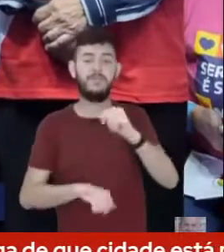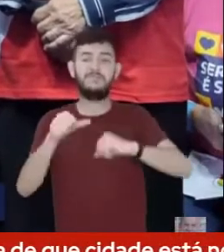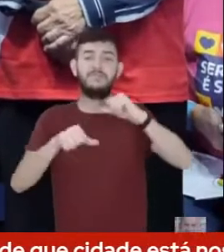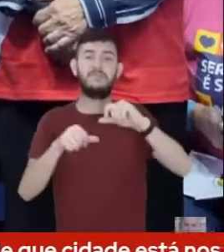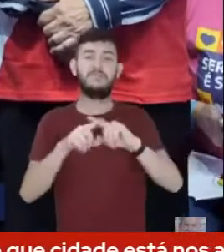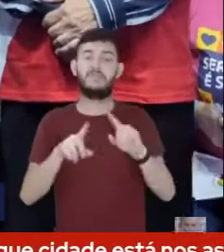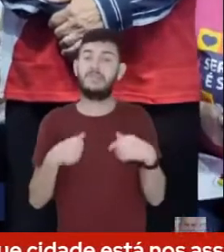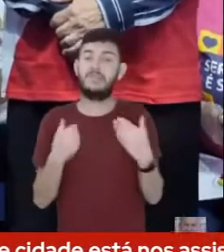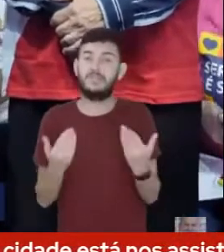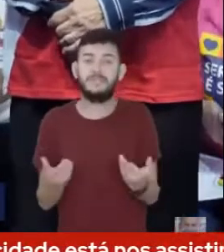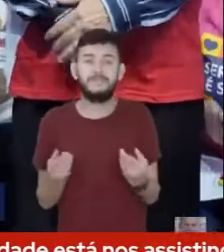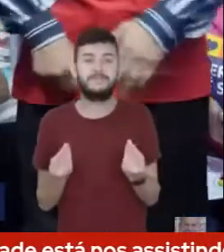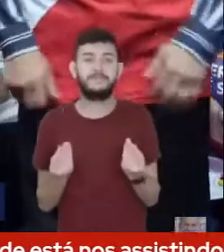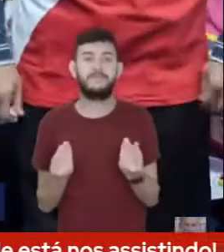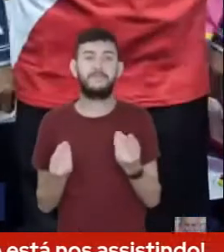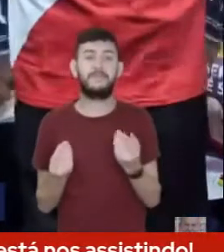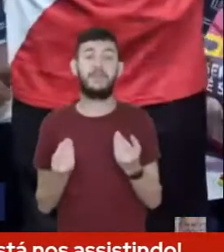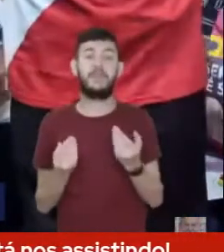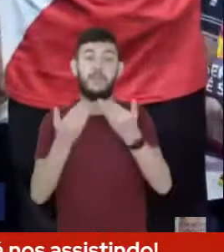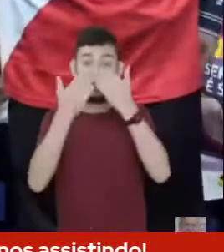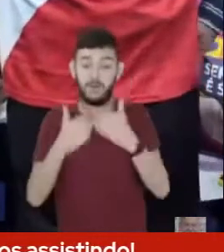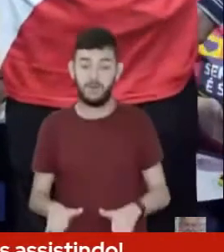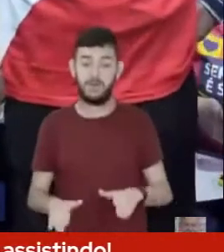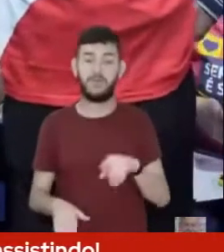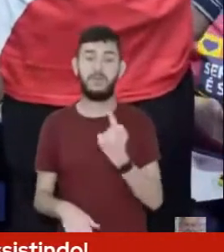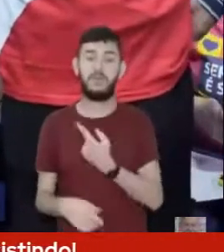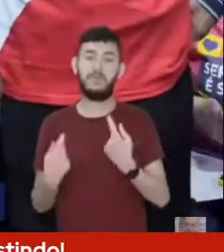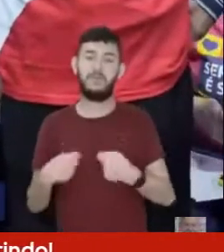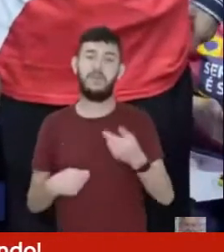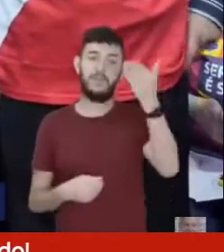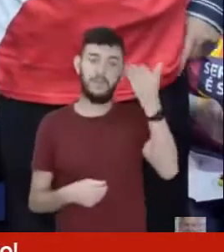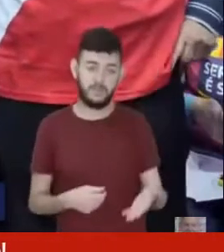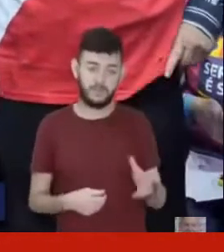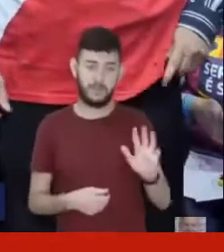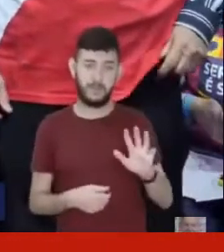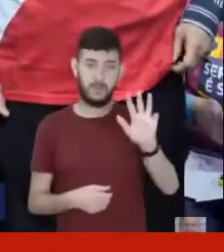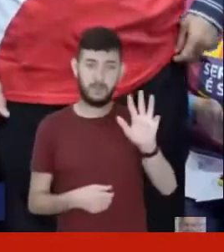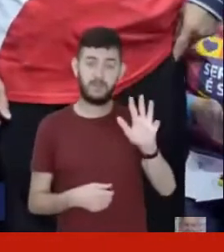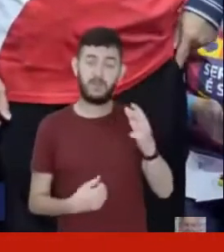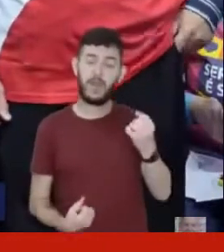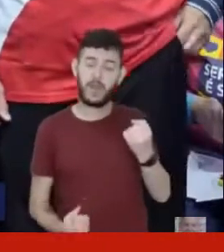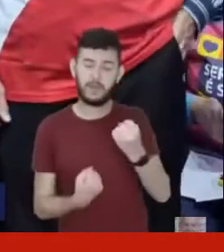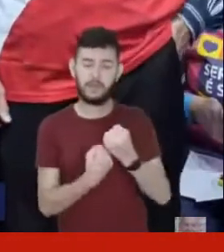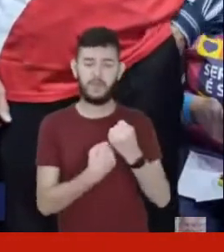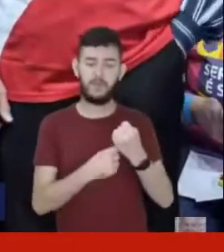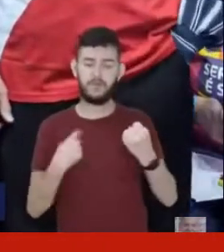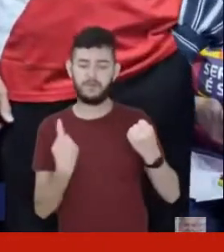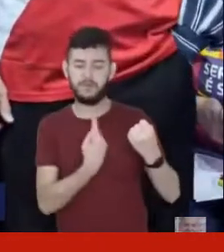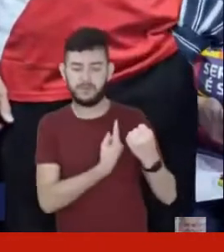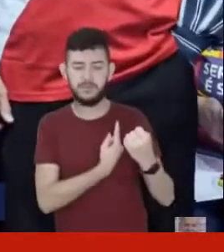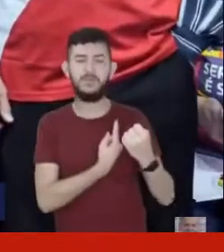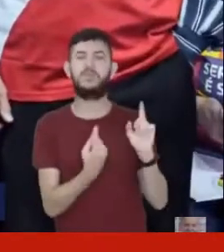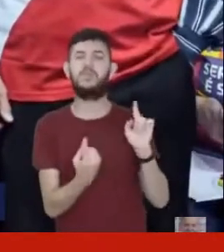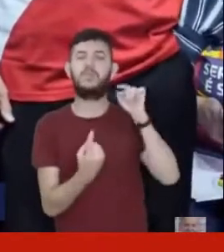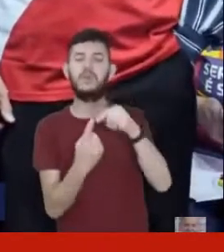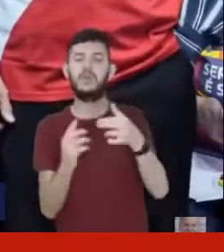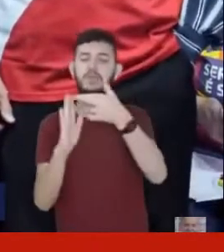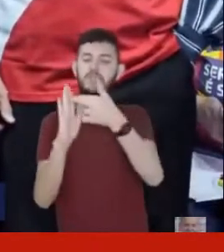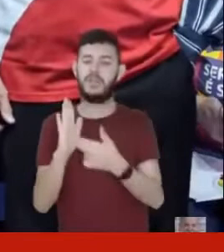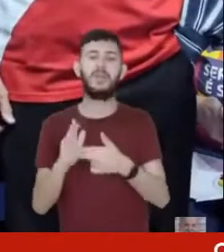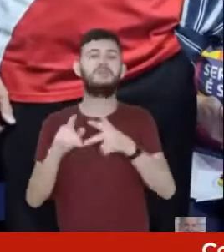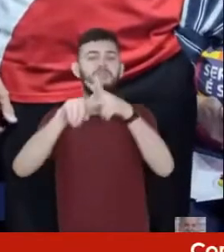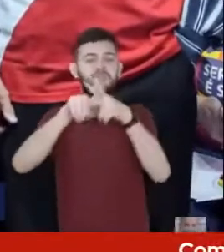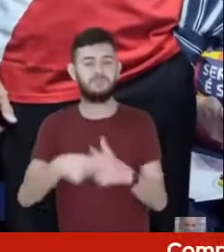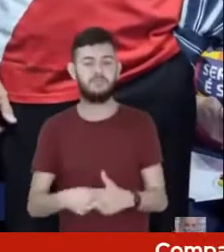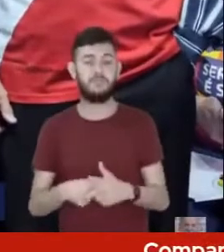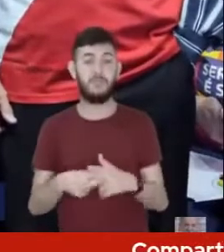trabalhadora, precisamos do seu apoio de corrigir todas essas maldades. Não a violência contra a mulher.